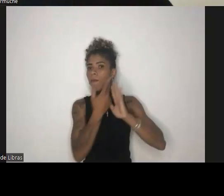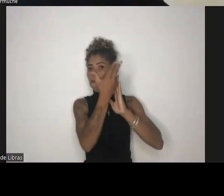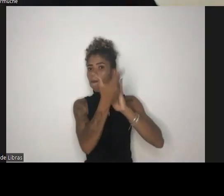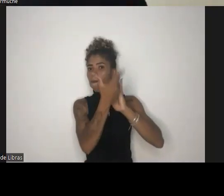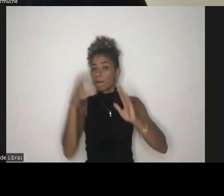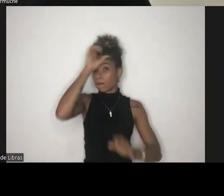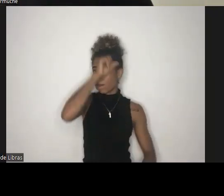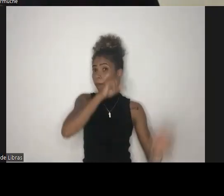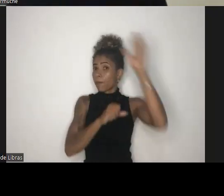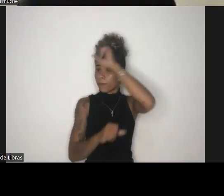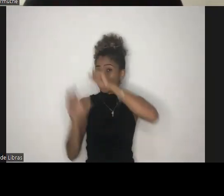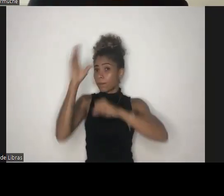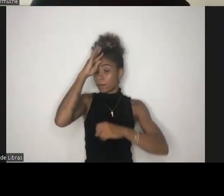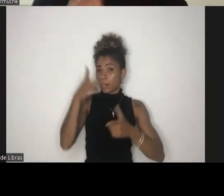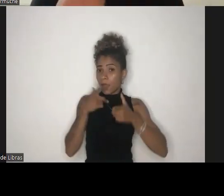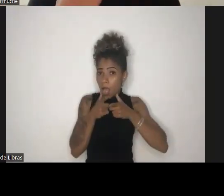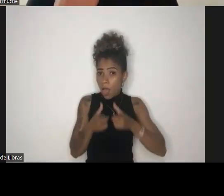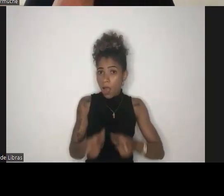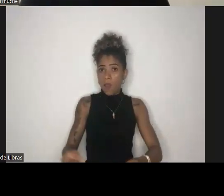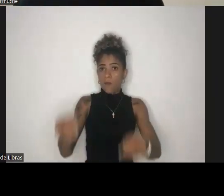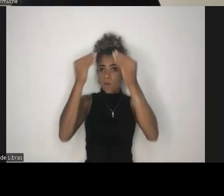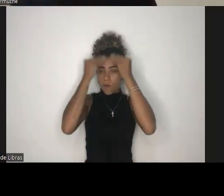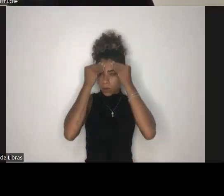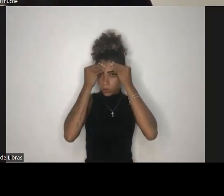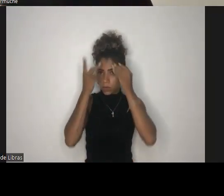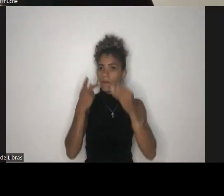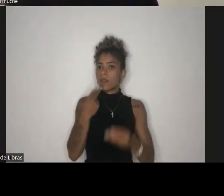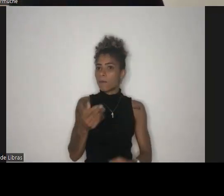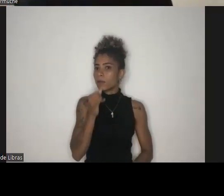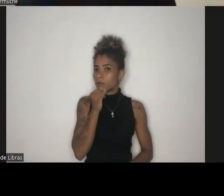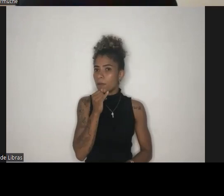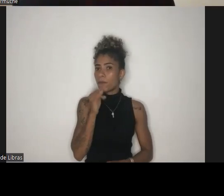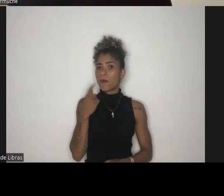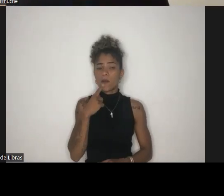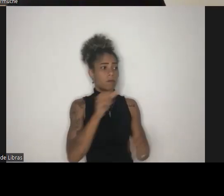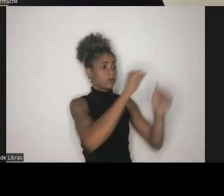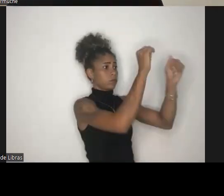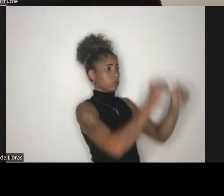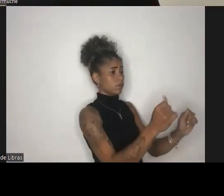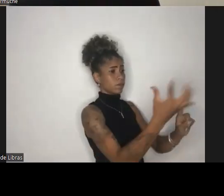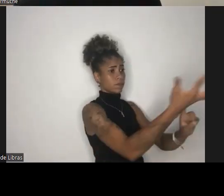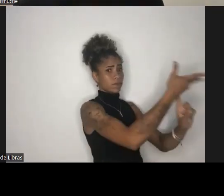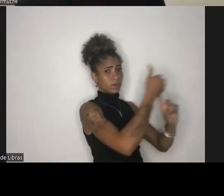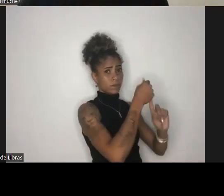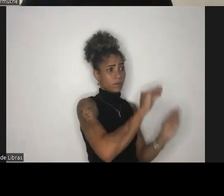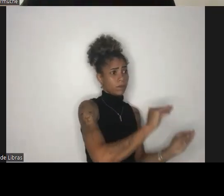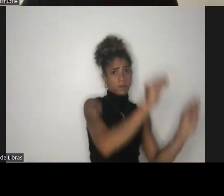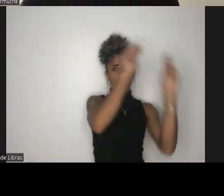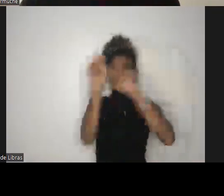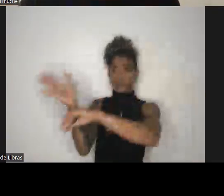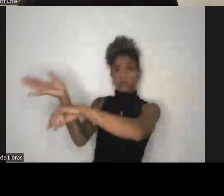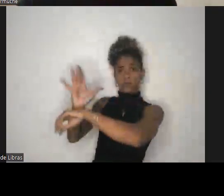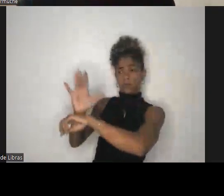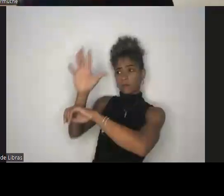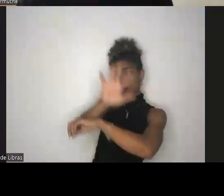né de linguagens então assim eu vou te falar que eu saí das artes plásticas e fui para cenografia e a cenografia